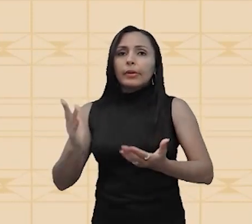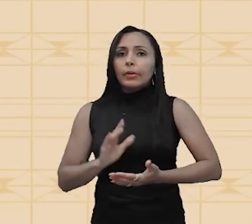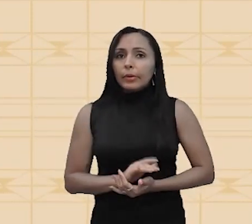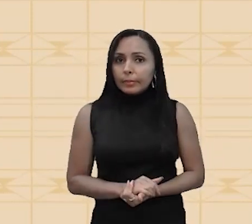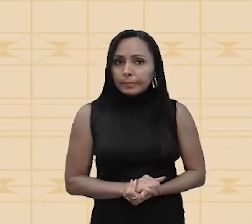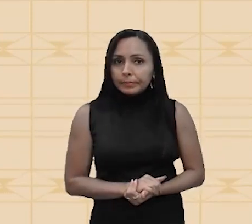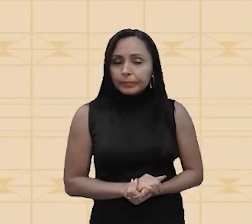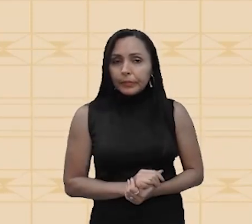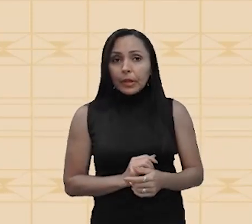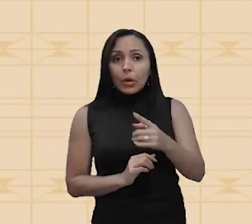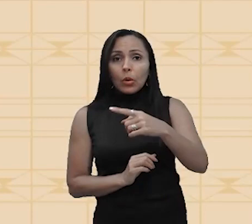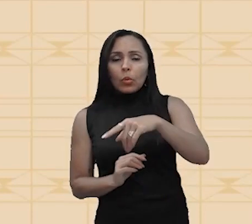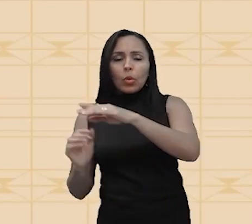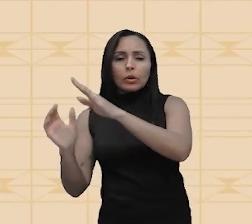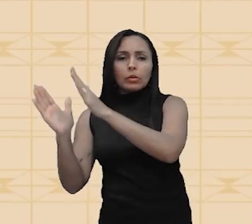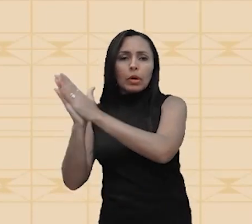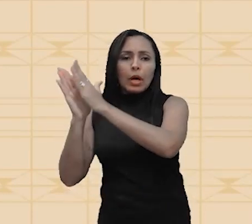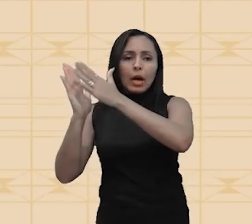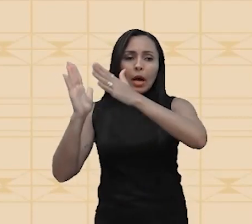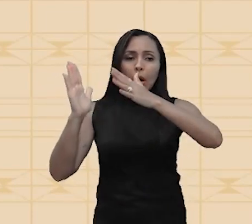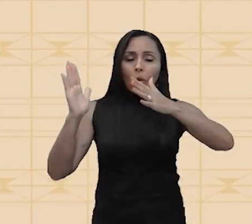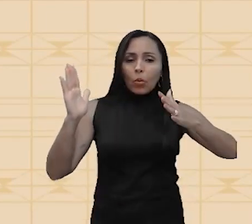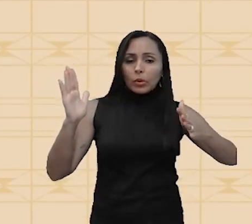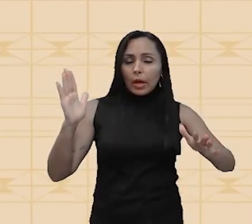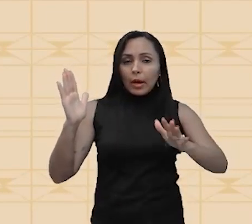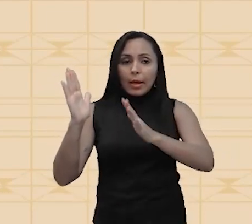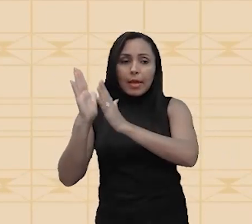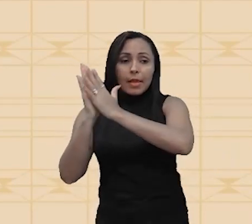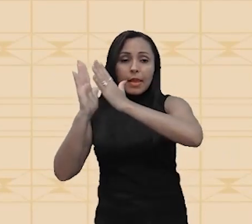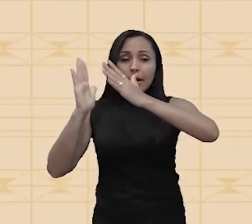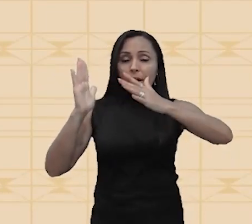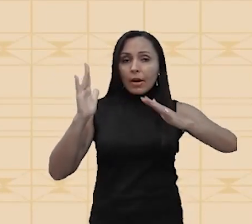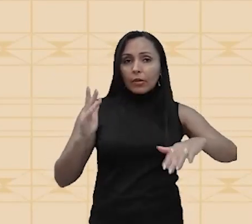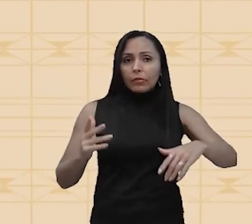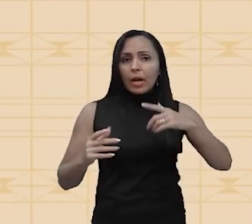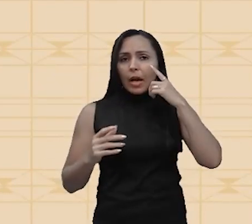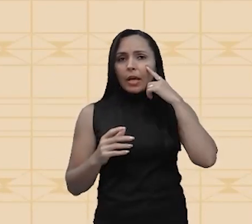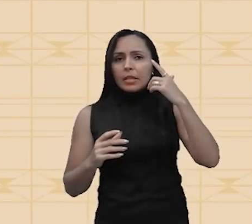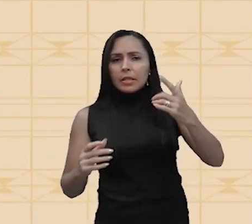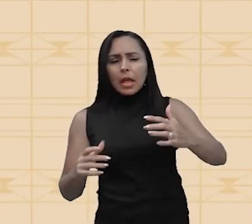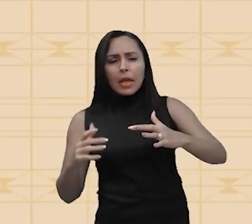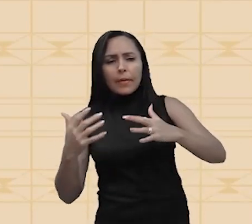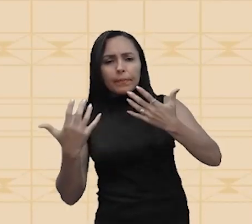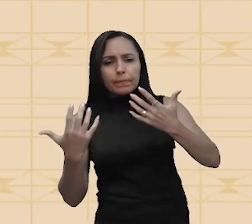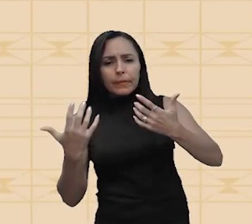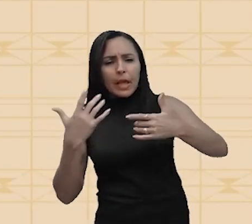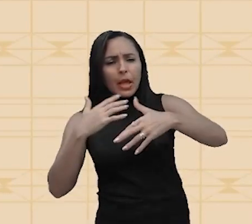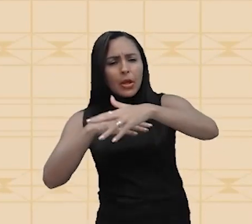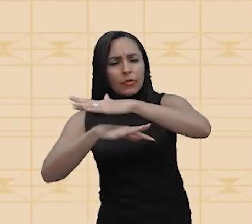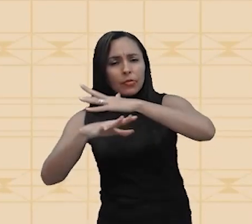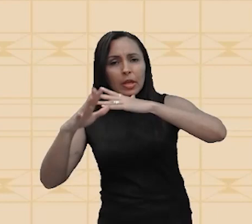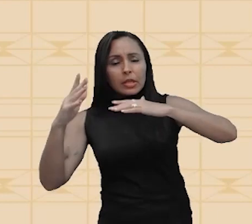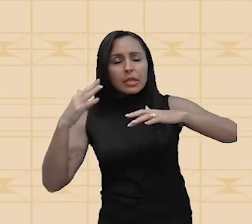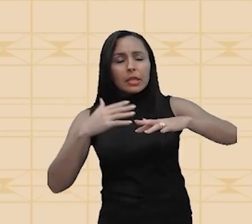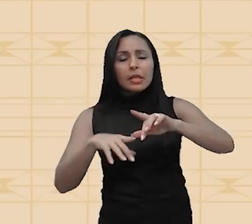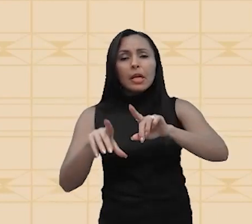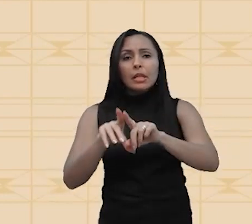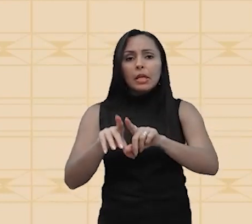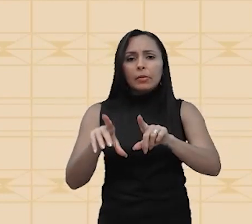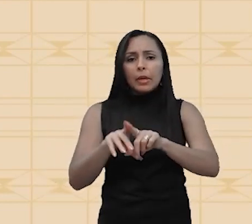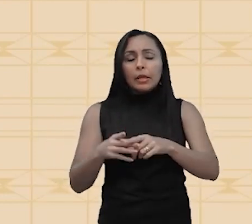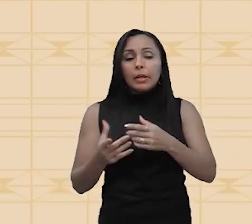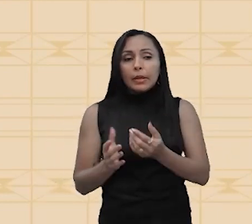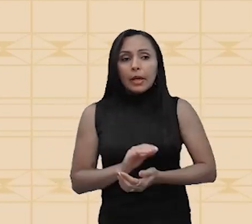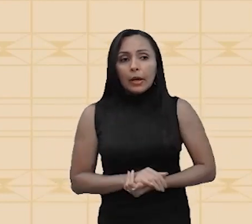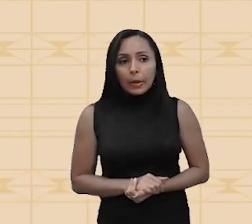quando a onda ela vai ter sua propagação, ela vai ser refletida sofrendo uma inversão de fase. Ou seja,